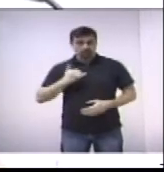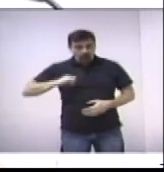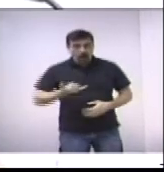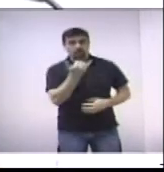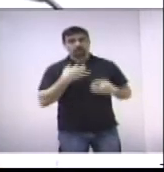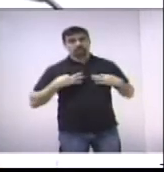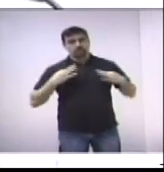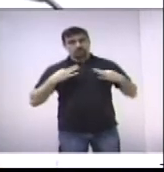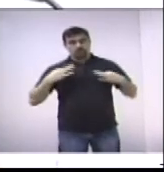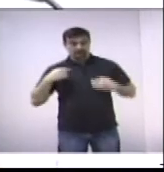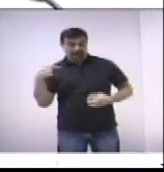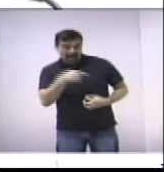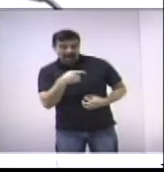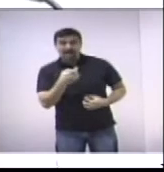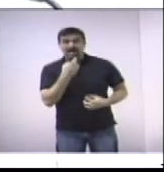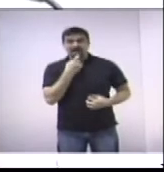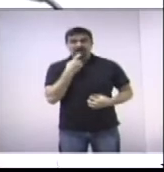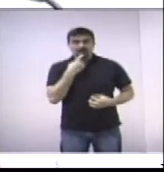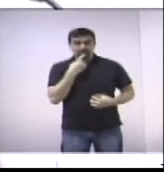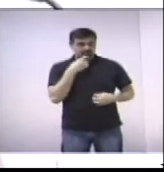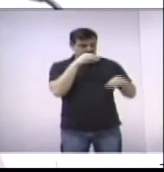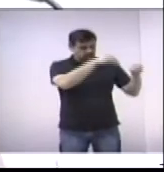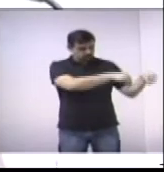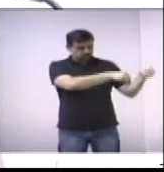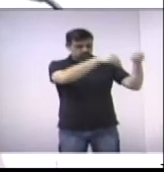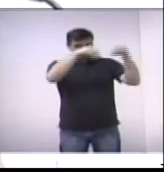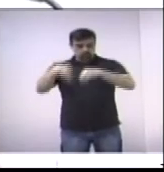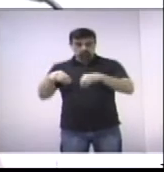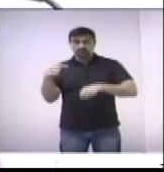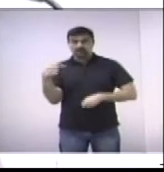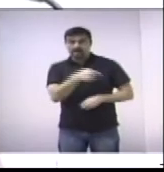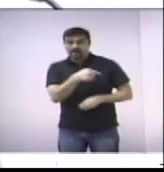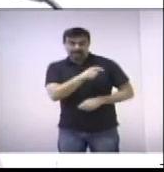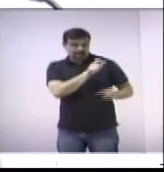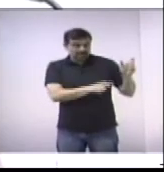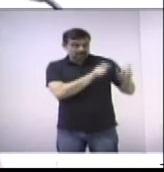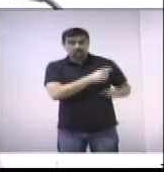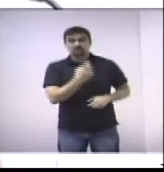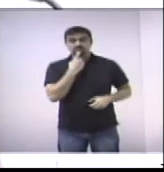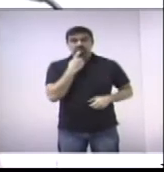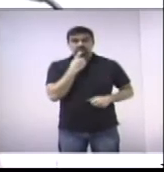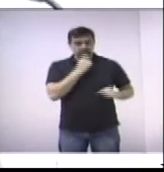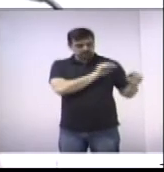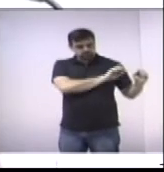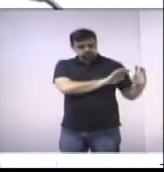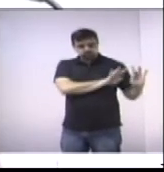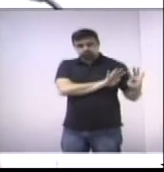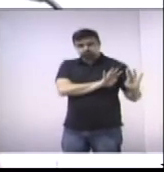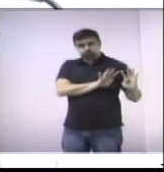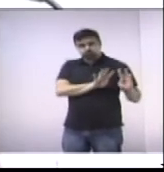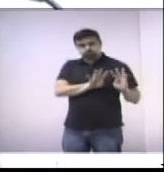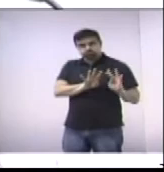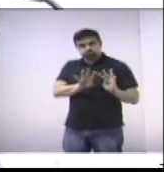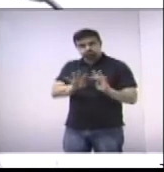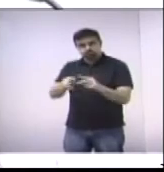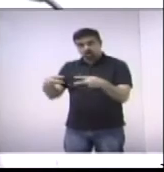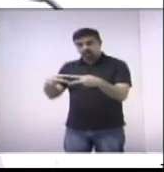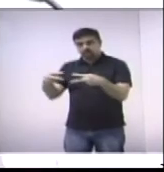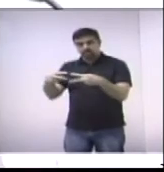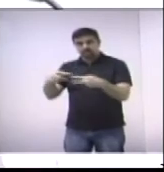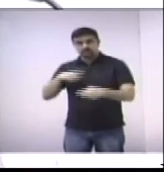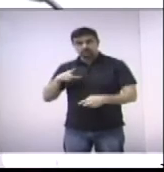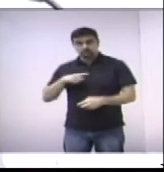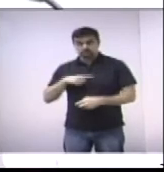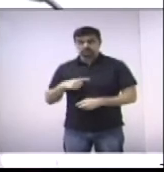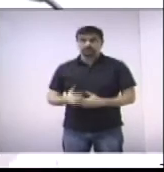agremiação campineira vai colocar suas alas e percussionistas a serviço da Escola de Samba Leões do Monte Alegre de Paulínia, que dispõe de 130